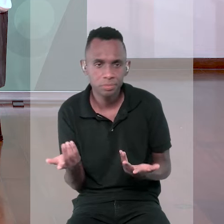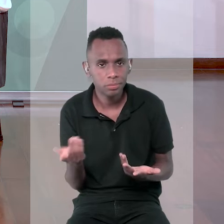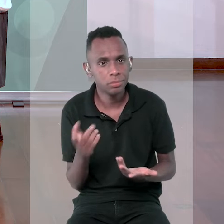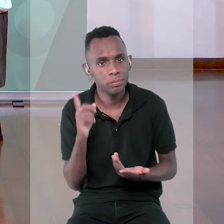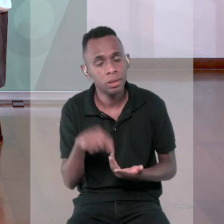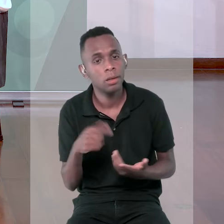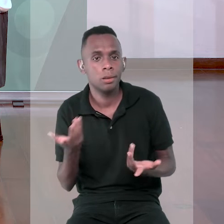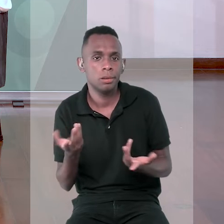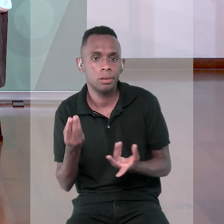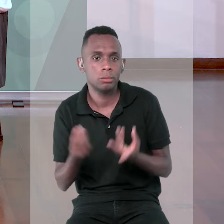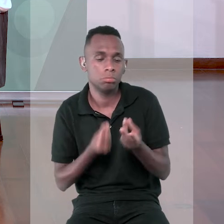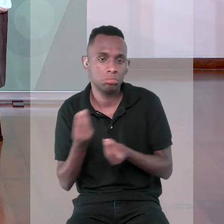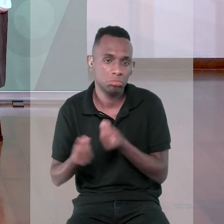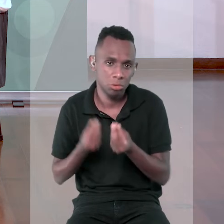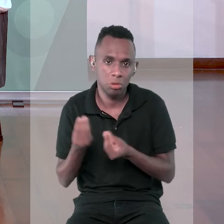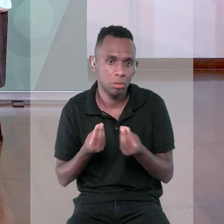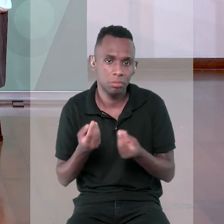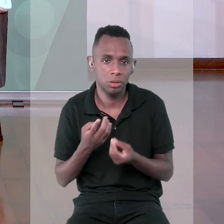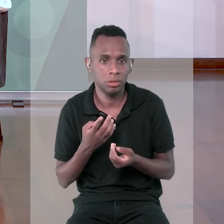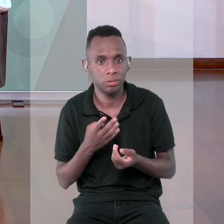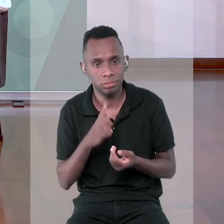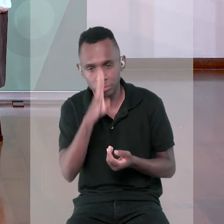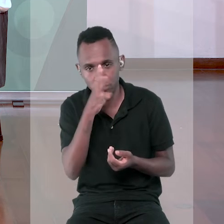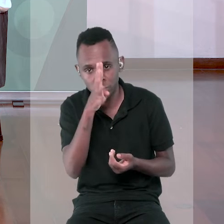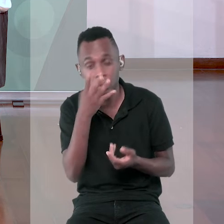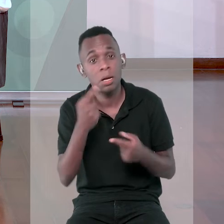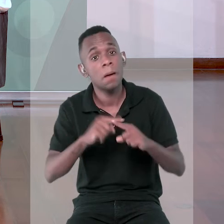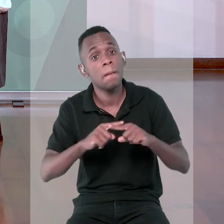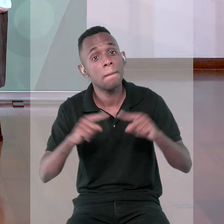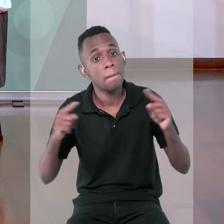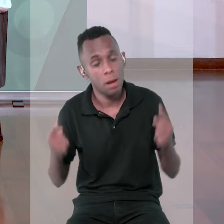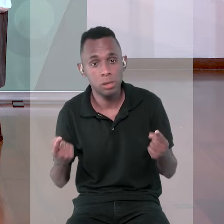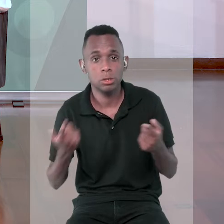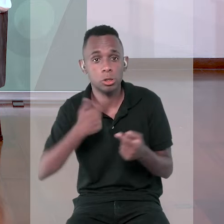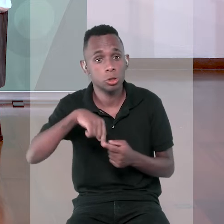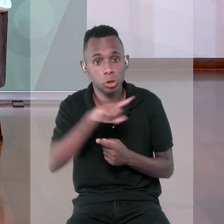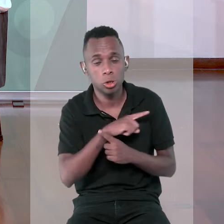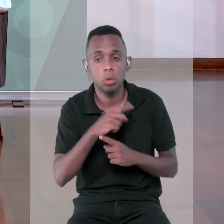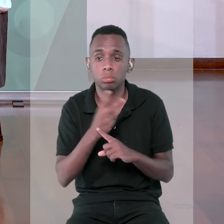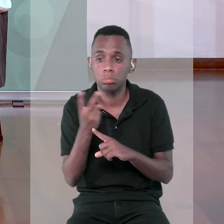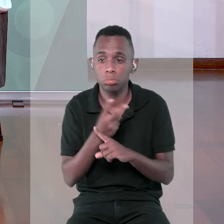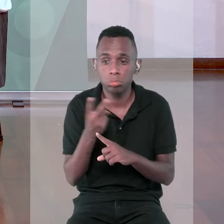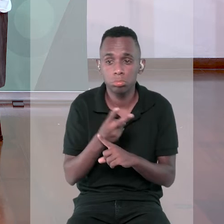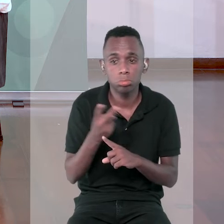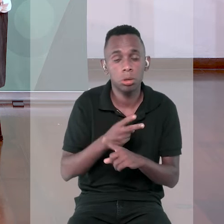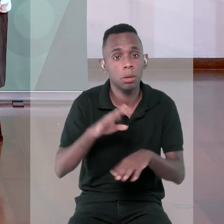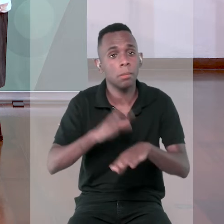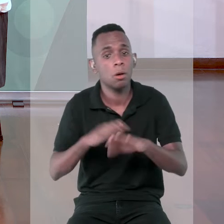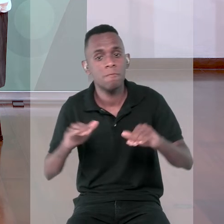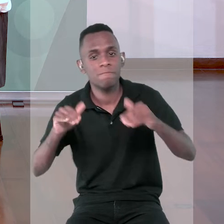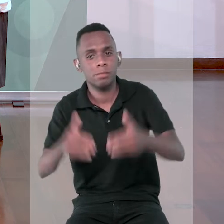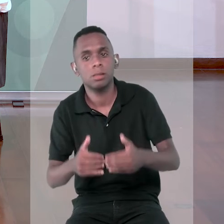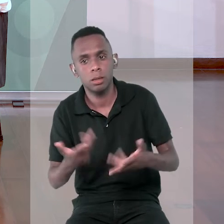uma forma exagerada de falar, né? Mas a gente fica numa busca muito